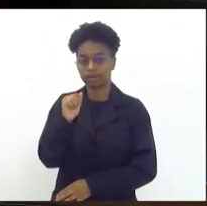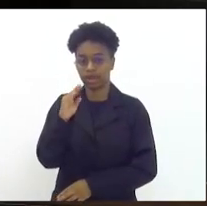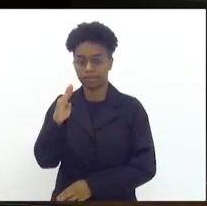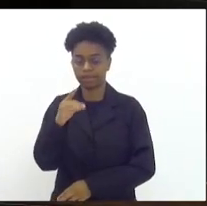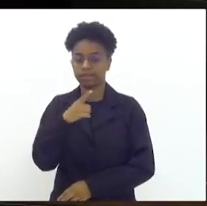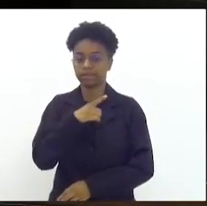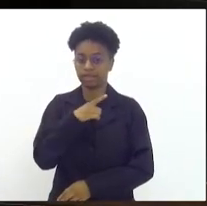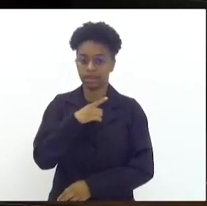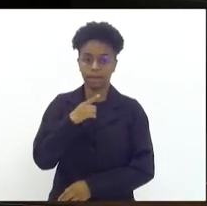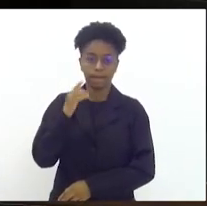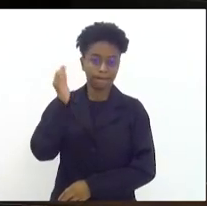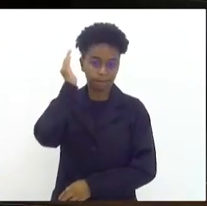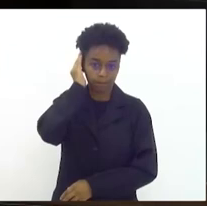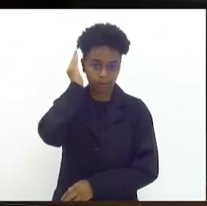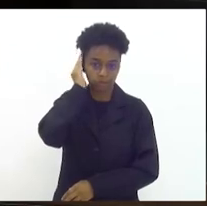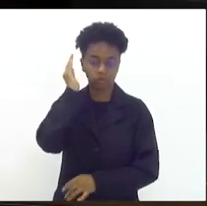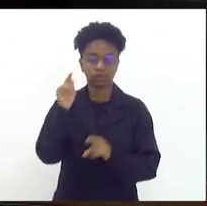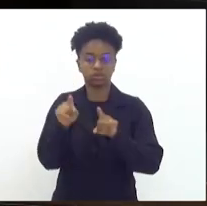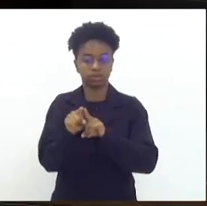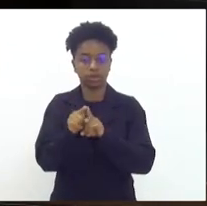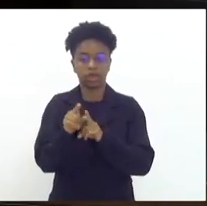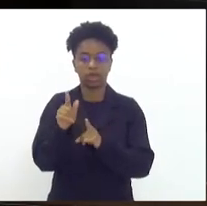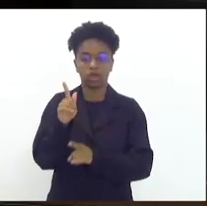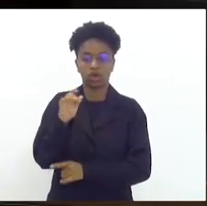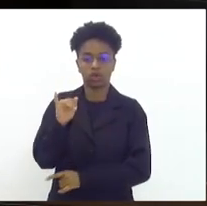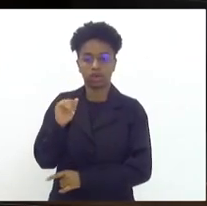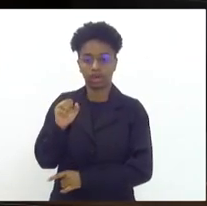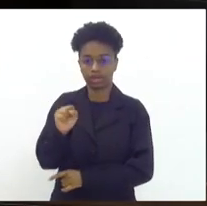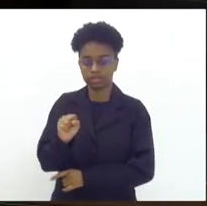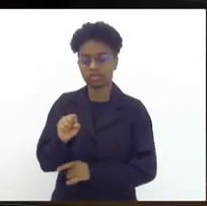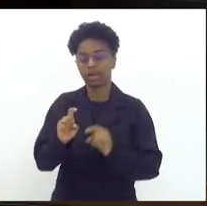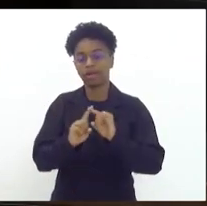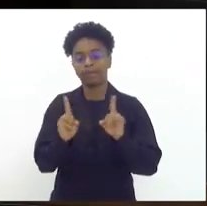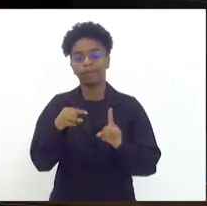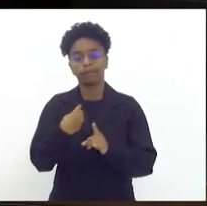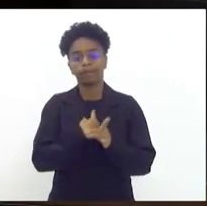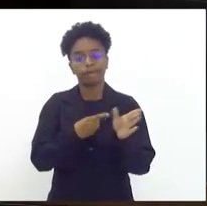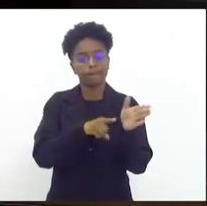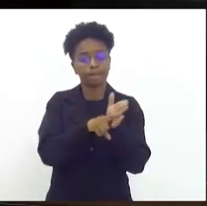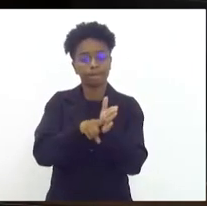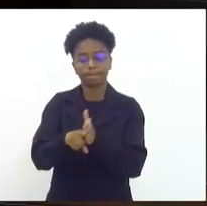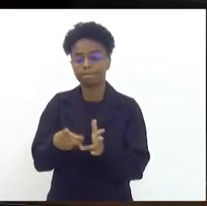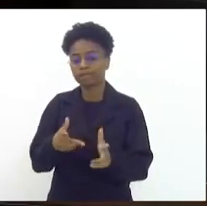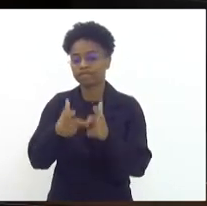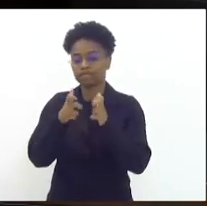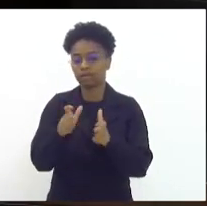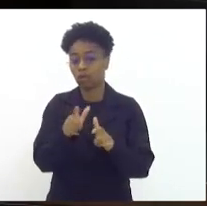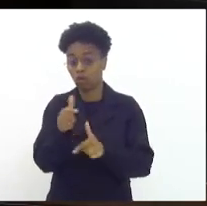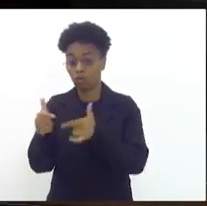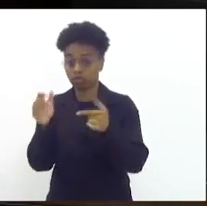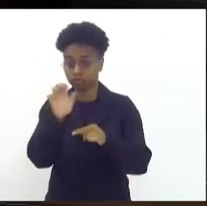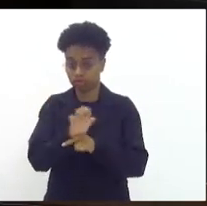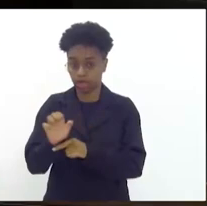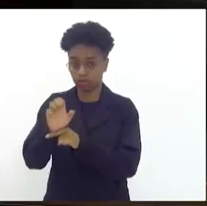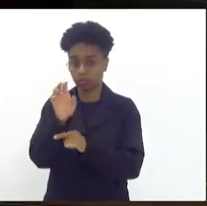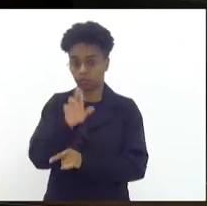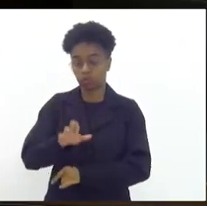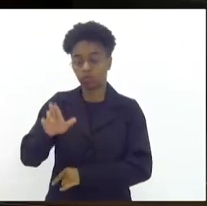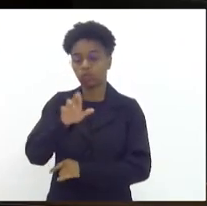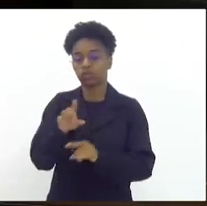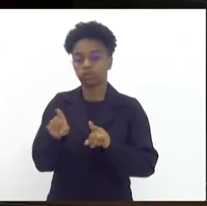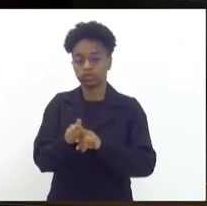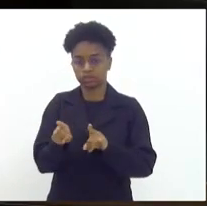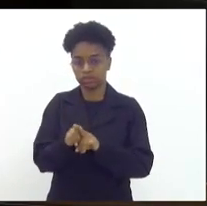Goiás que tem esses fundos mas levantamentos que a gente tem feito mostram que tem muito mais estados que usam esse esse